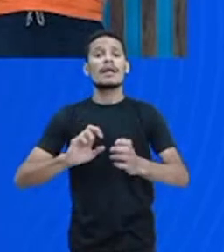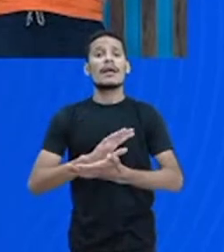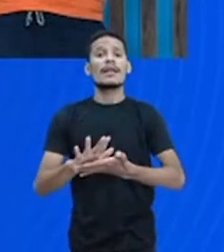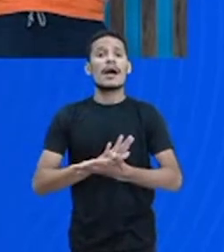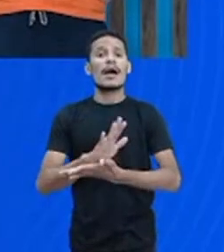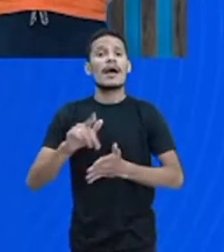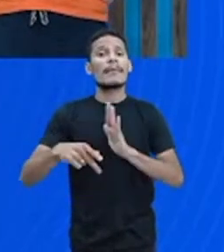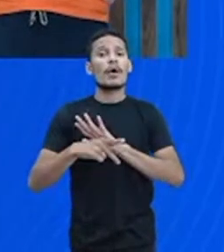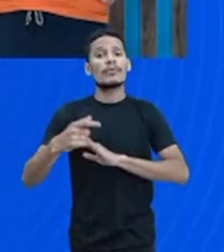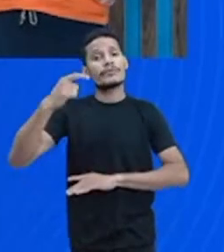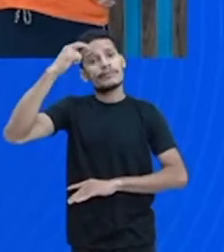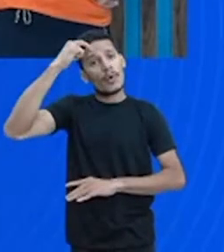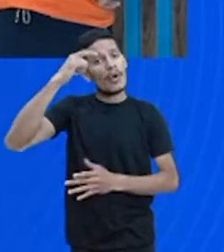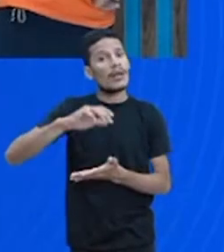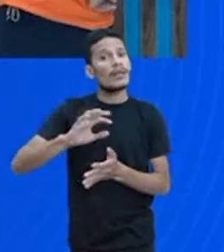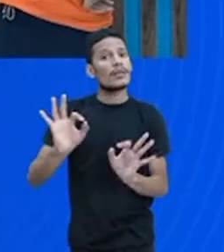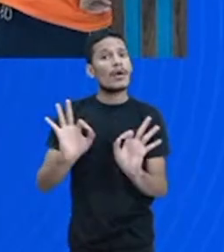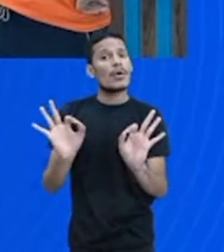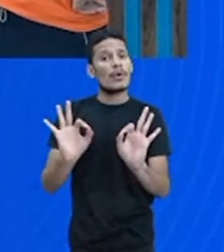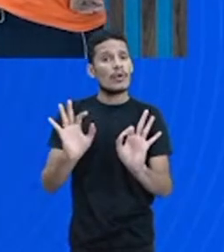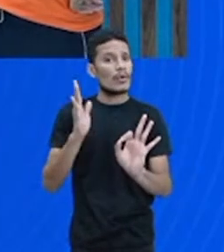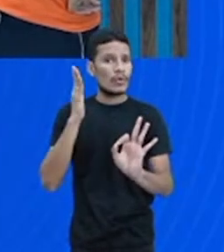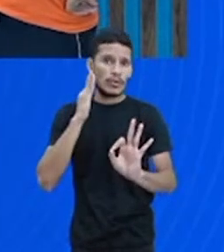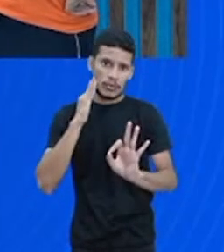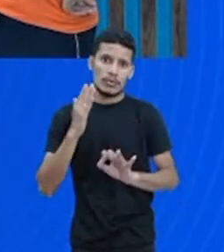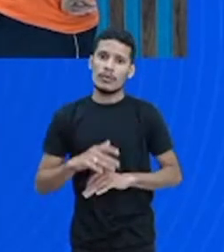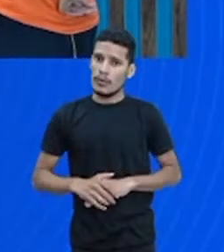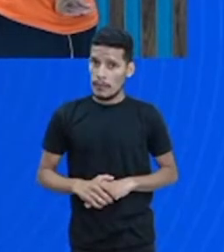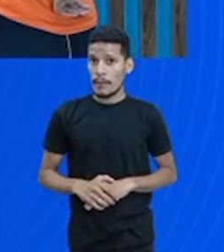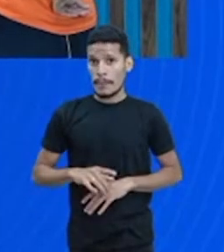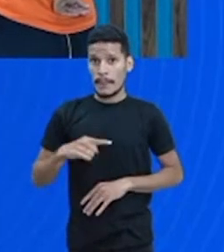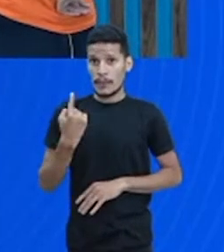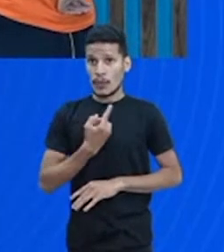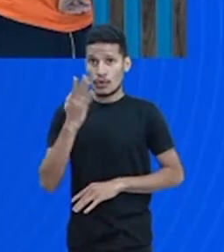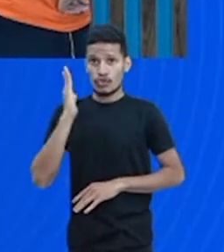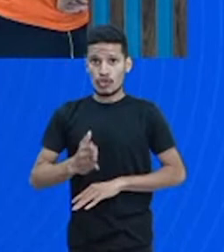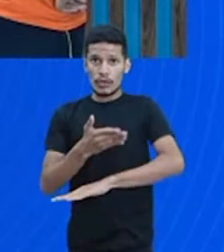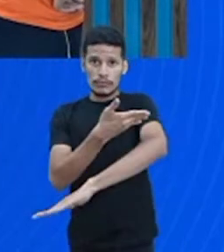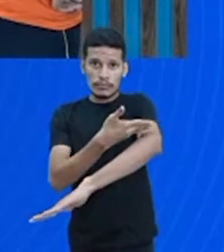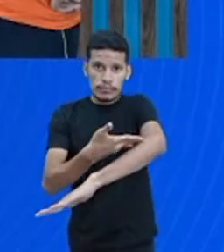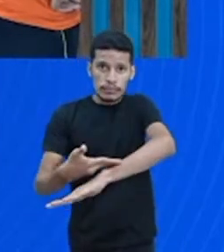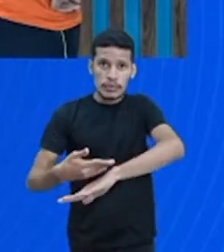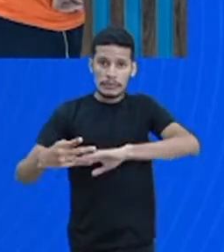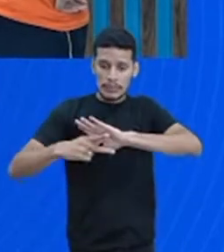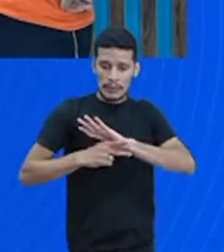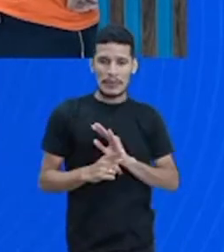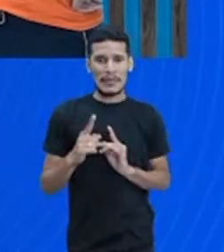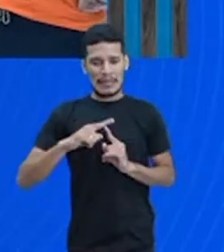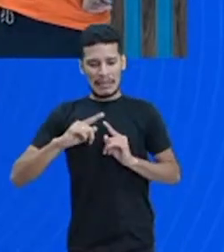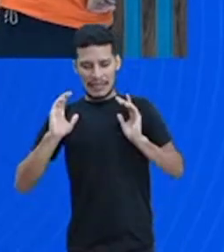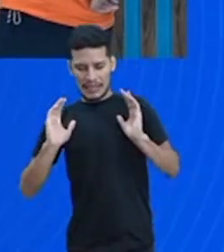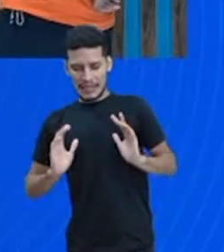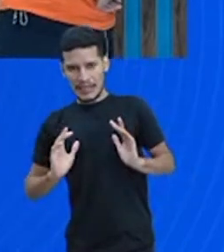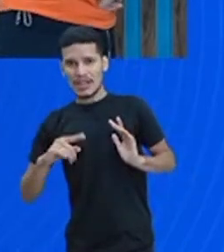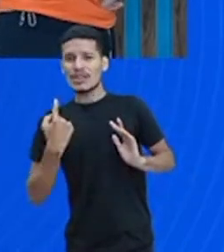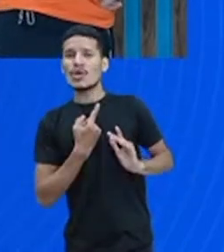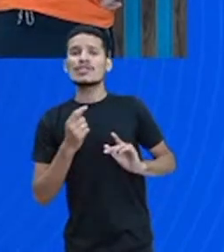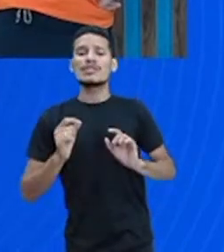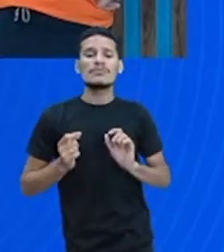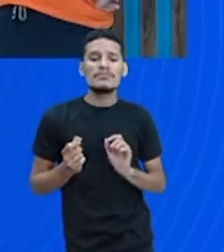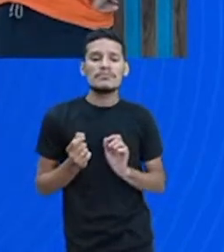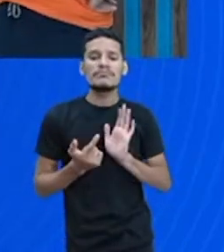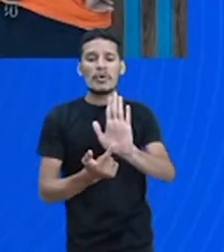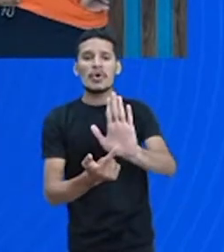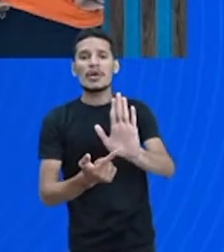ação inconsciente. Então, estamos tão habituados com esse tipo de comportamento que muitas vezes o reproduzimos